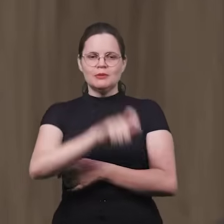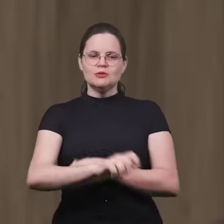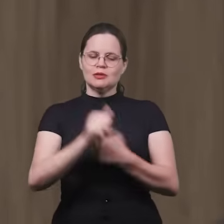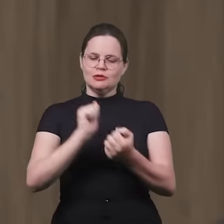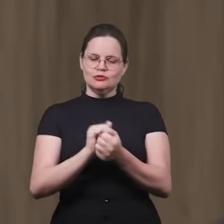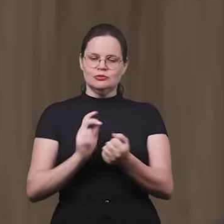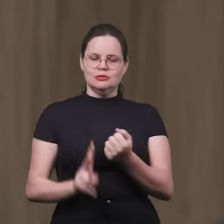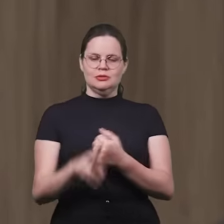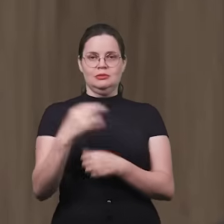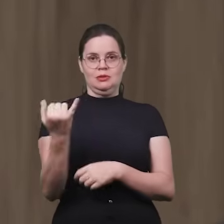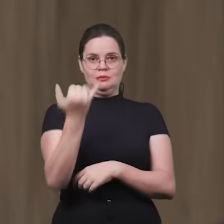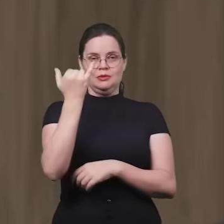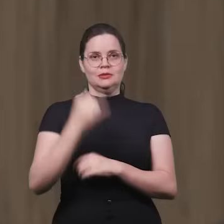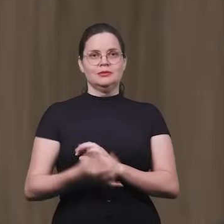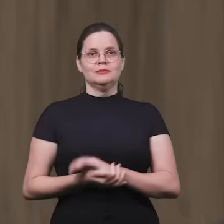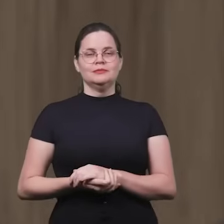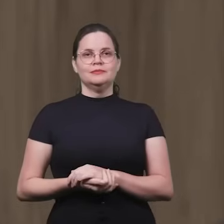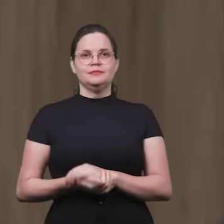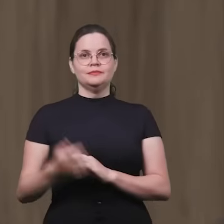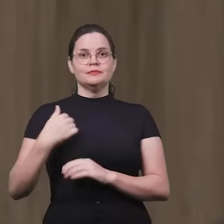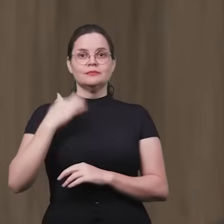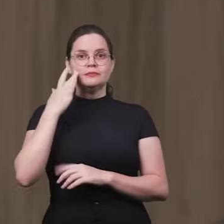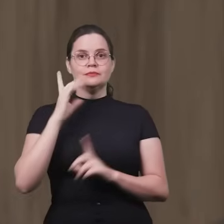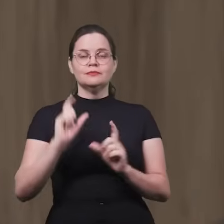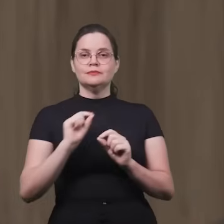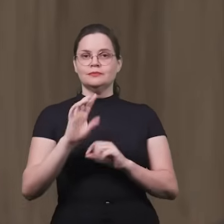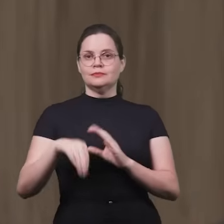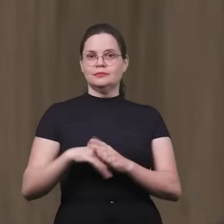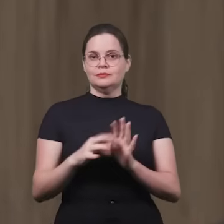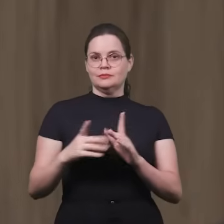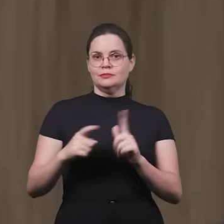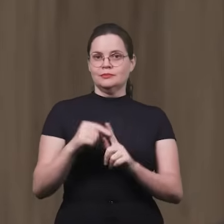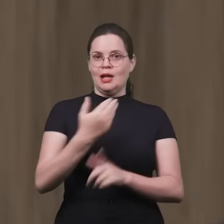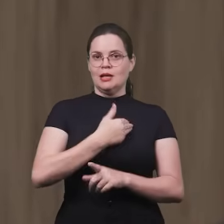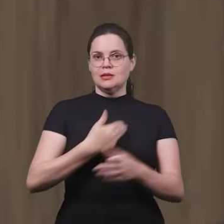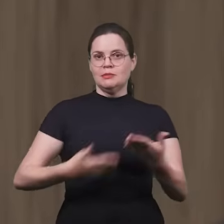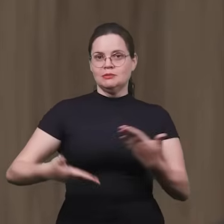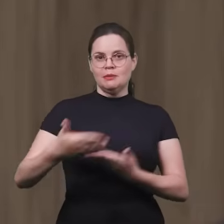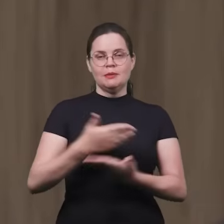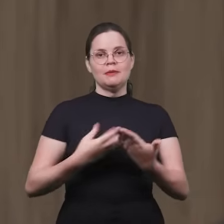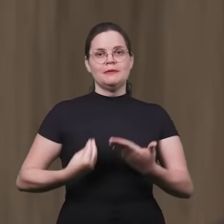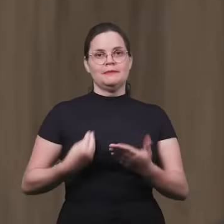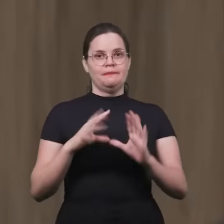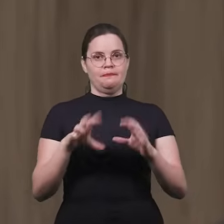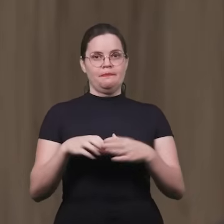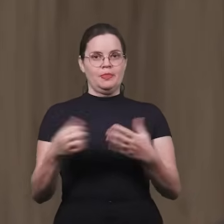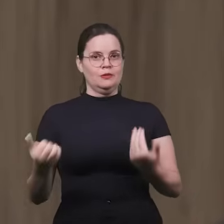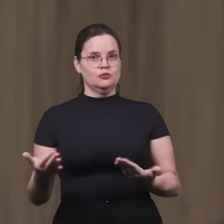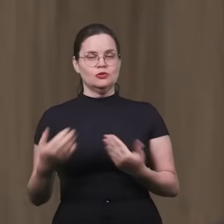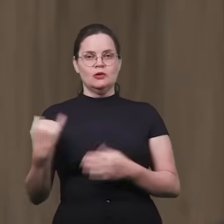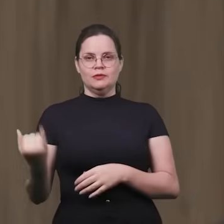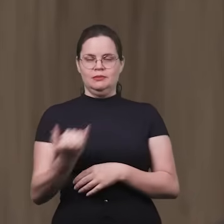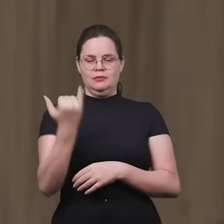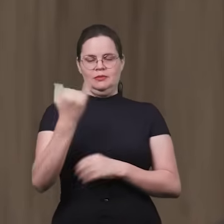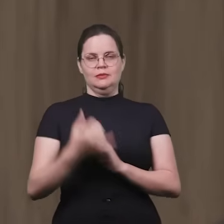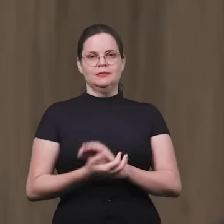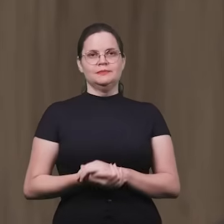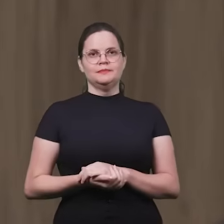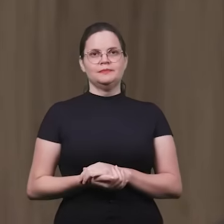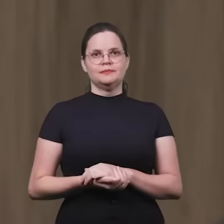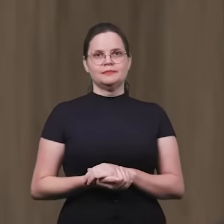muito importante. Eu acho que a amizade na igreja, esse convívio dos jovens é